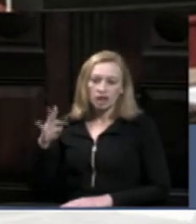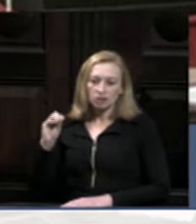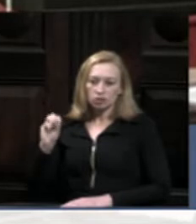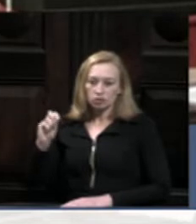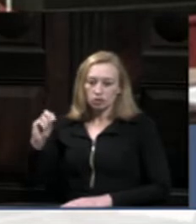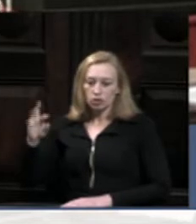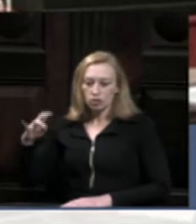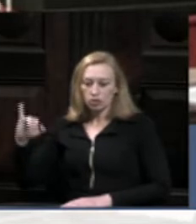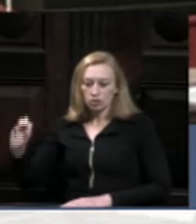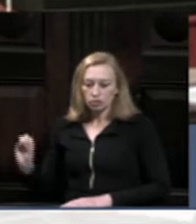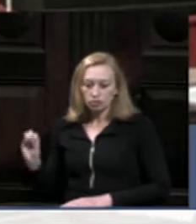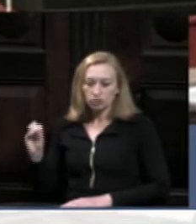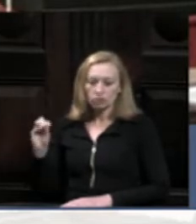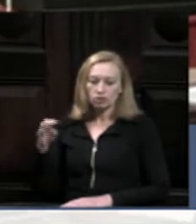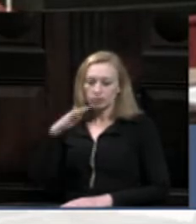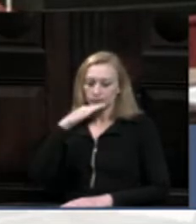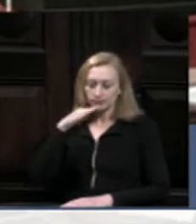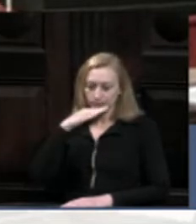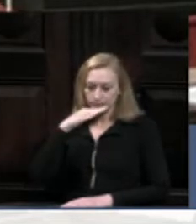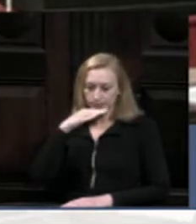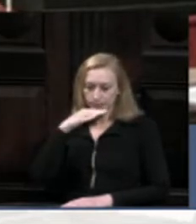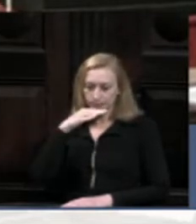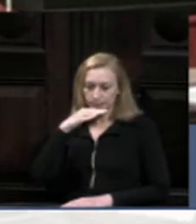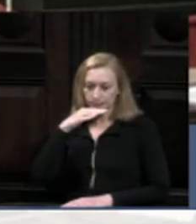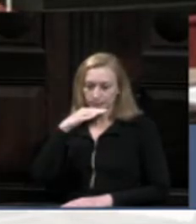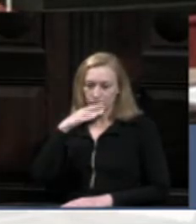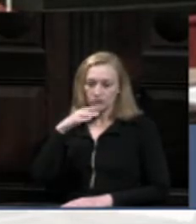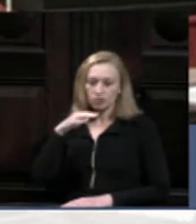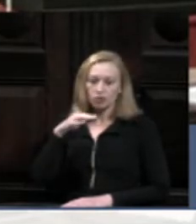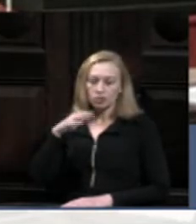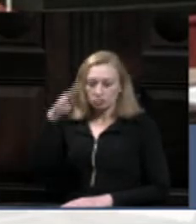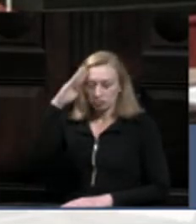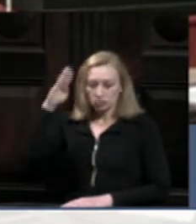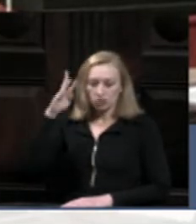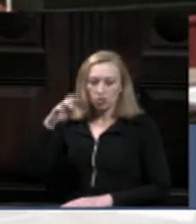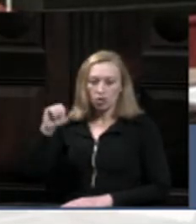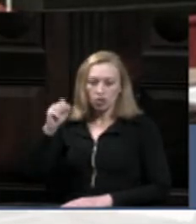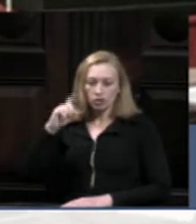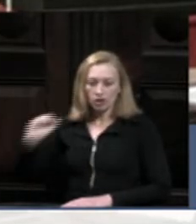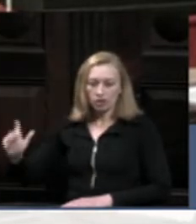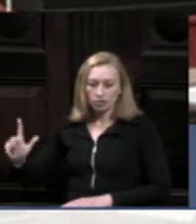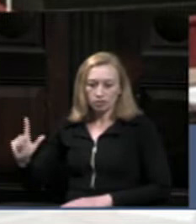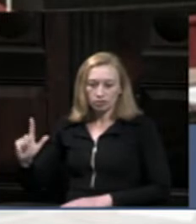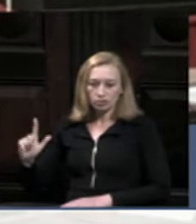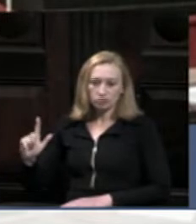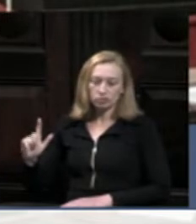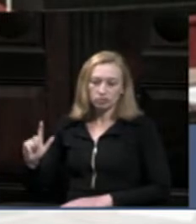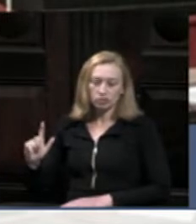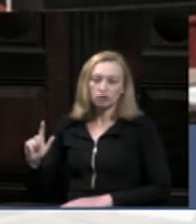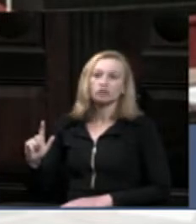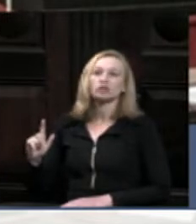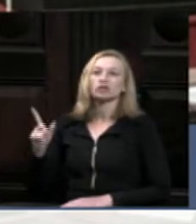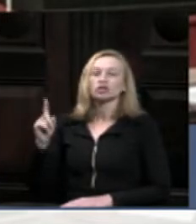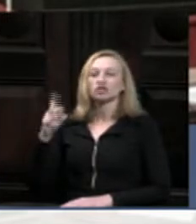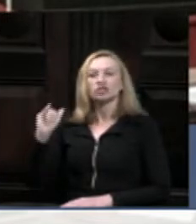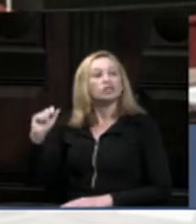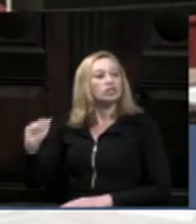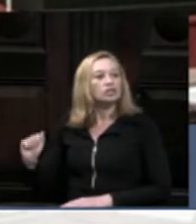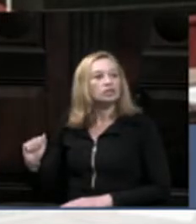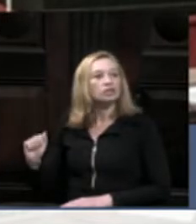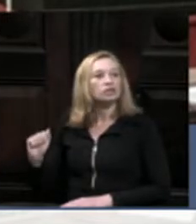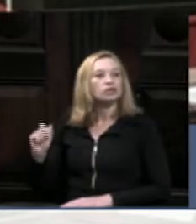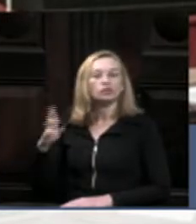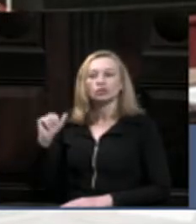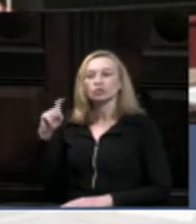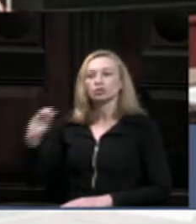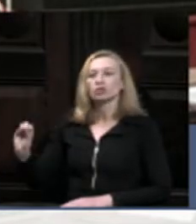Osório, Chiquinho da Mangueira, Coronel Jairo, Daniele Guerreiro, Dica, Dr.